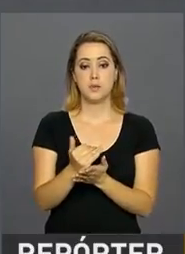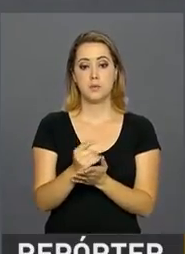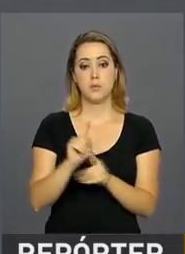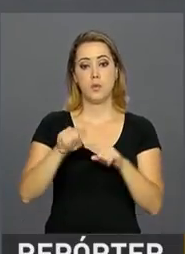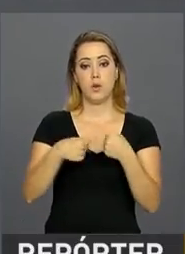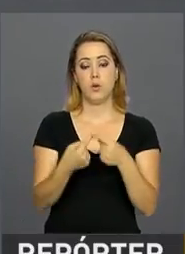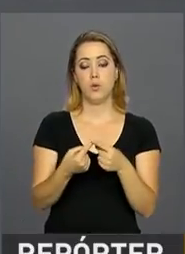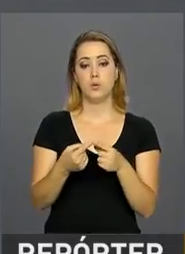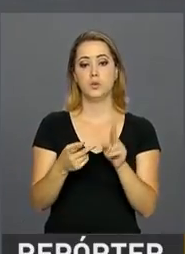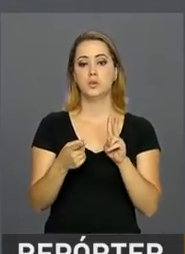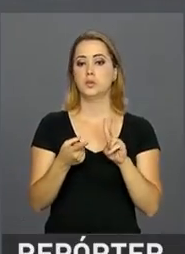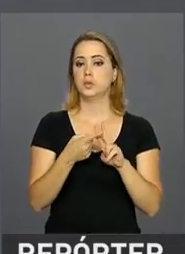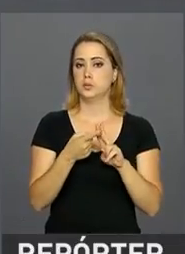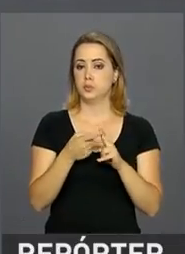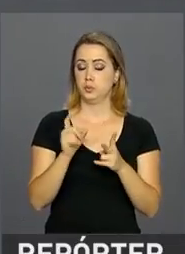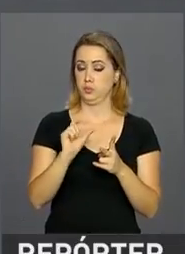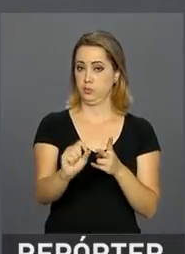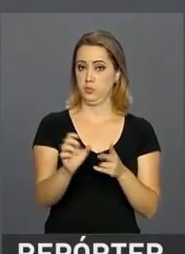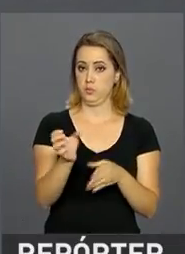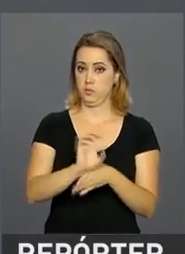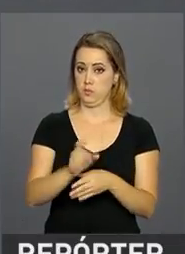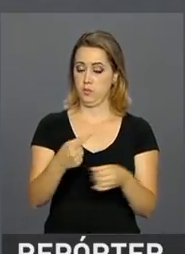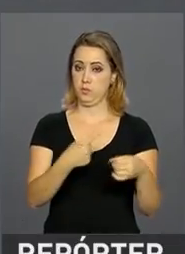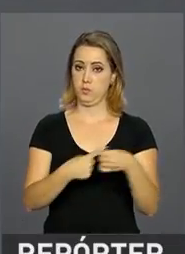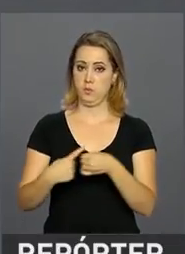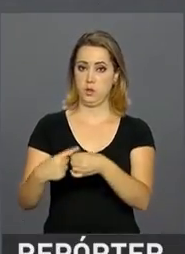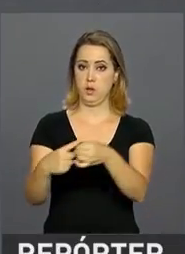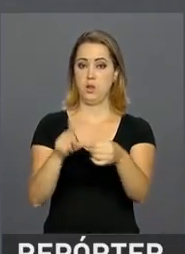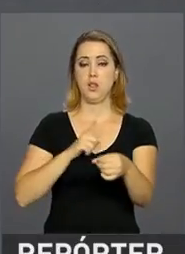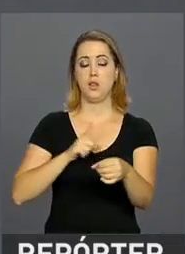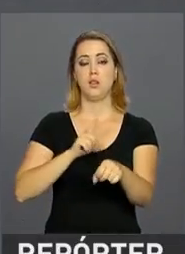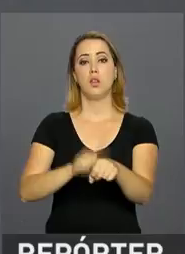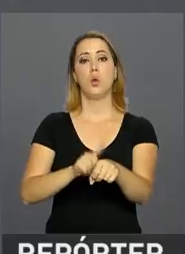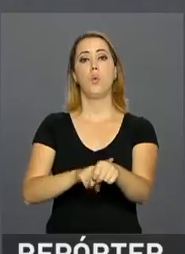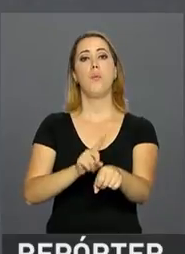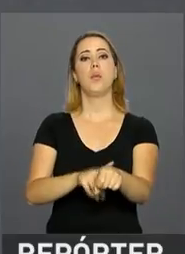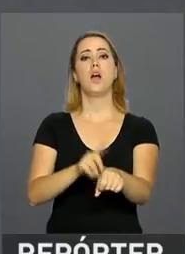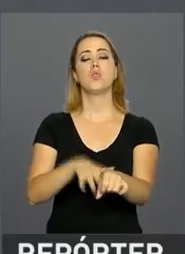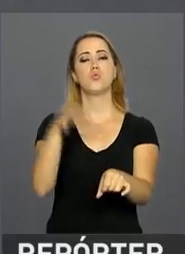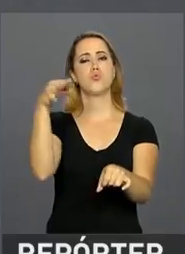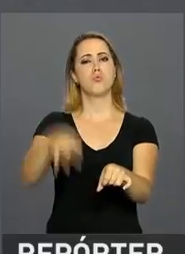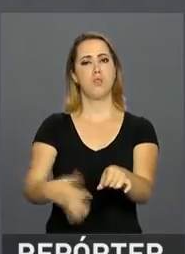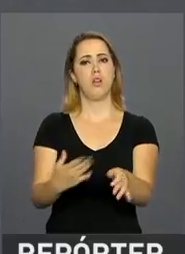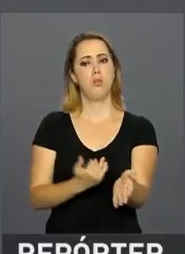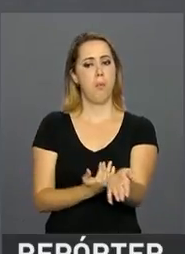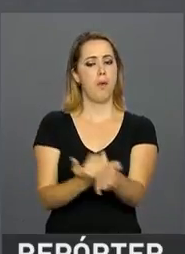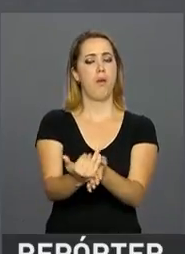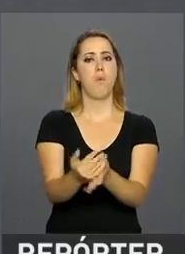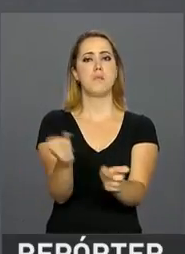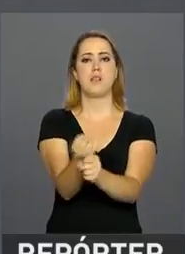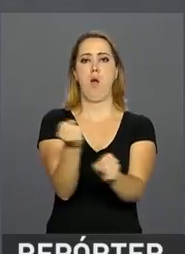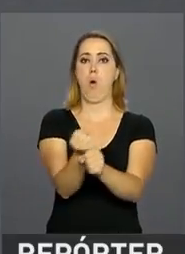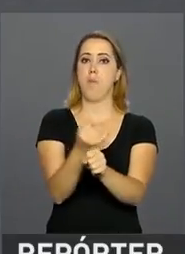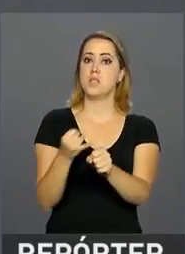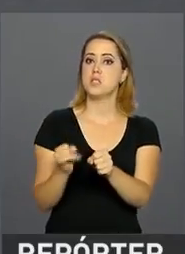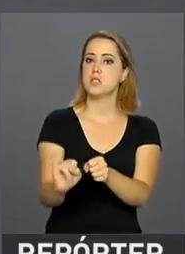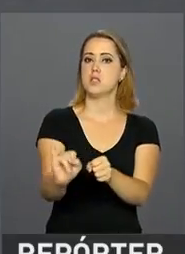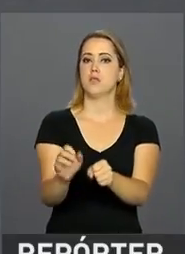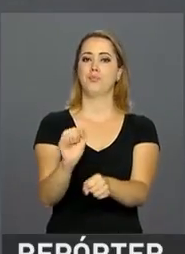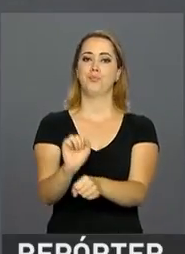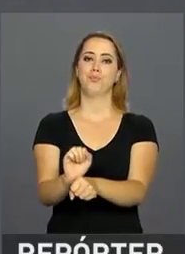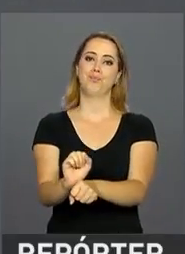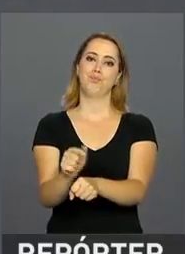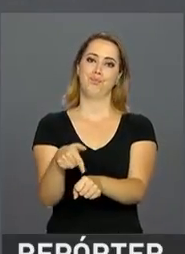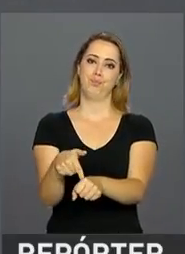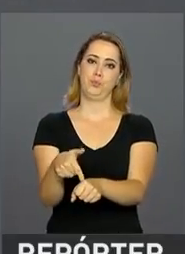aspecto o estado e município vai ter um tempo para iniciar a obra após a licitação se amada se ele não começar